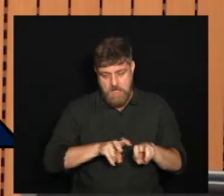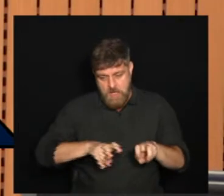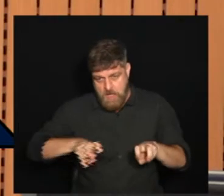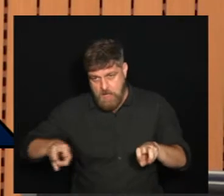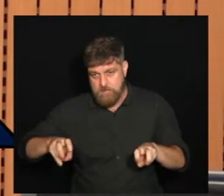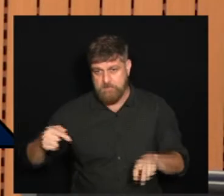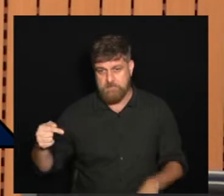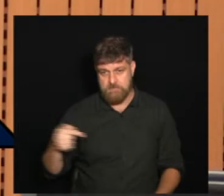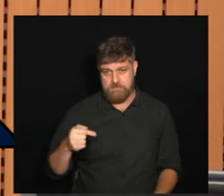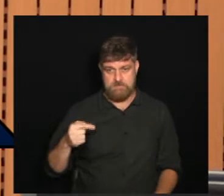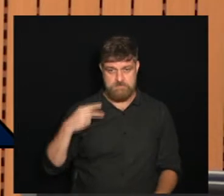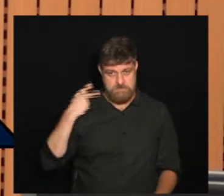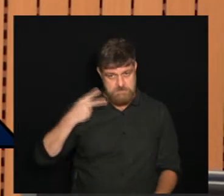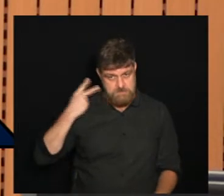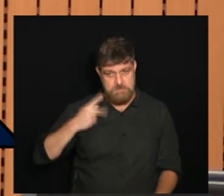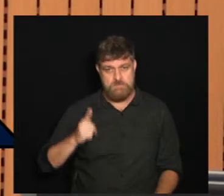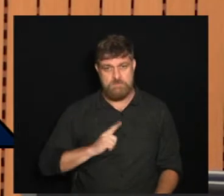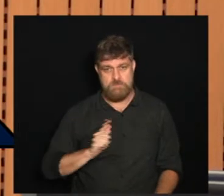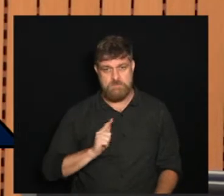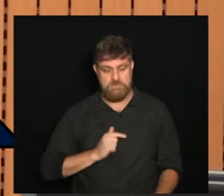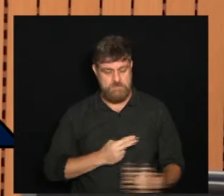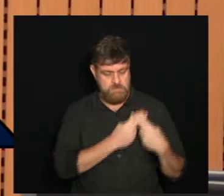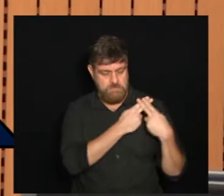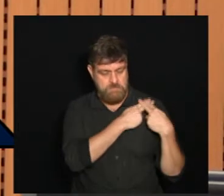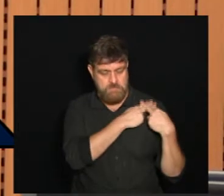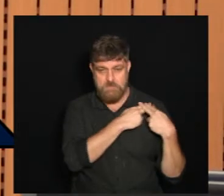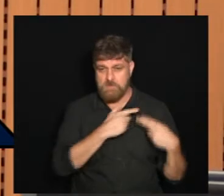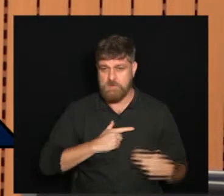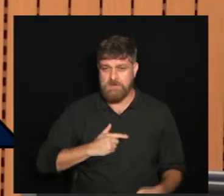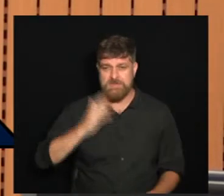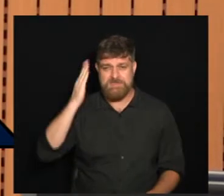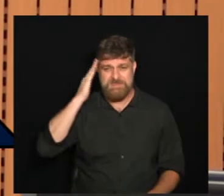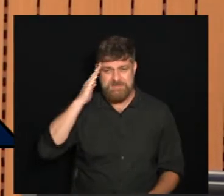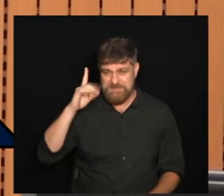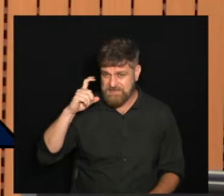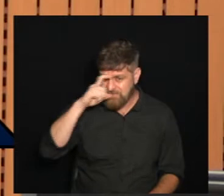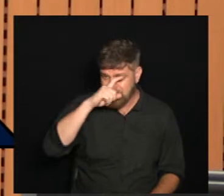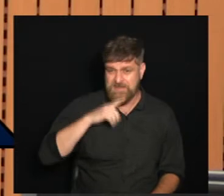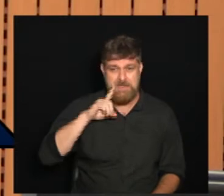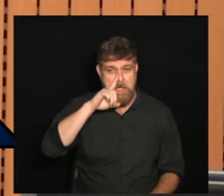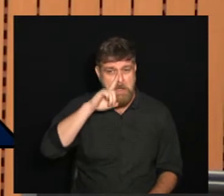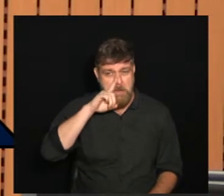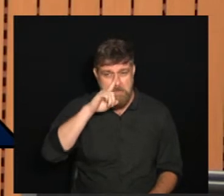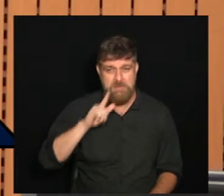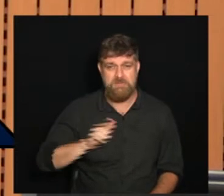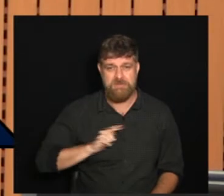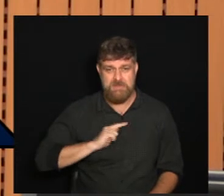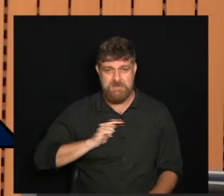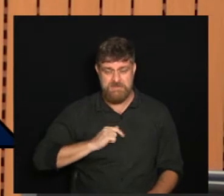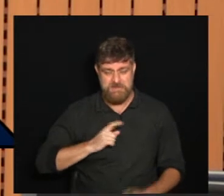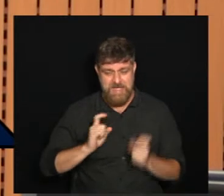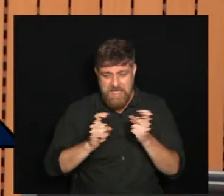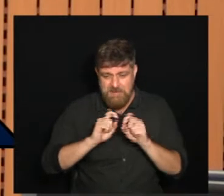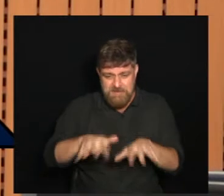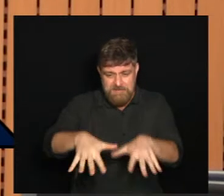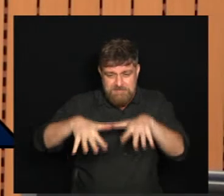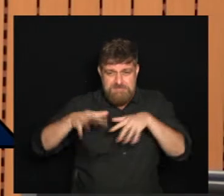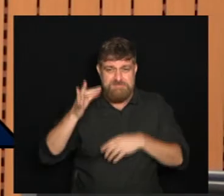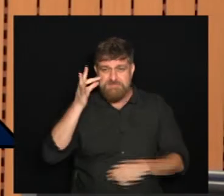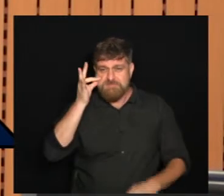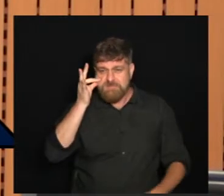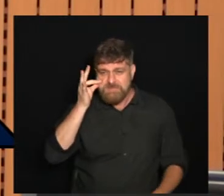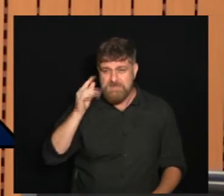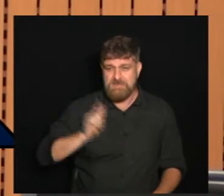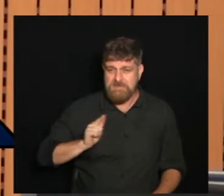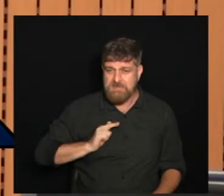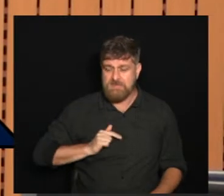Câmara Municipal de Campinas, no uso de suas atribuições, considerando as dificuldades e riscos que envolvem as realizações de reuniões presenciais da Câmara,